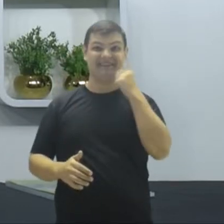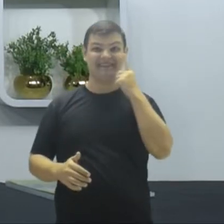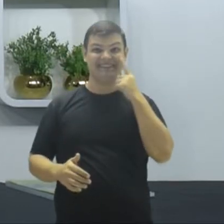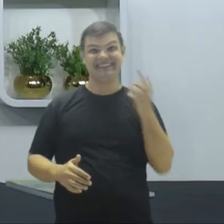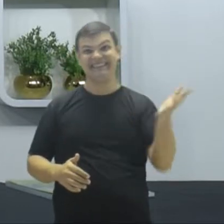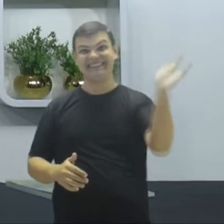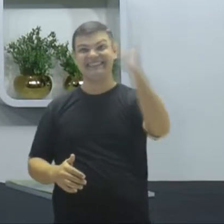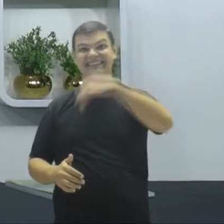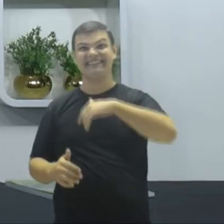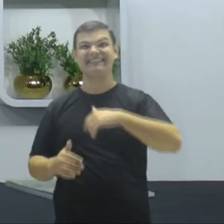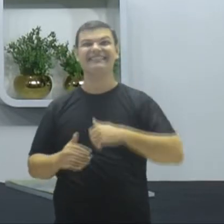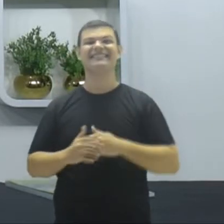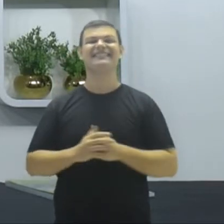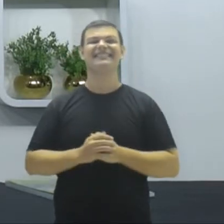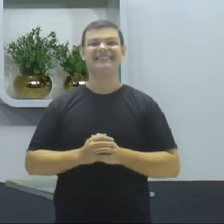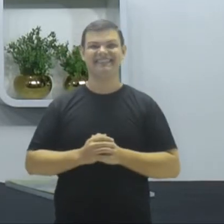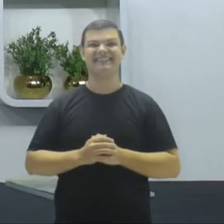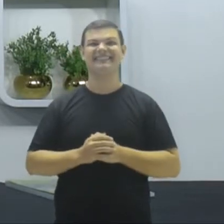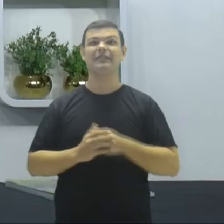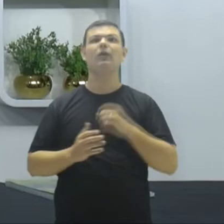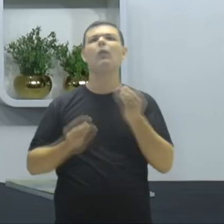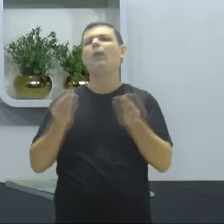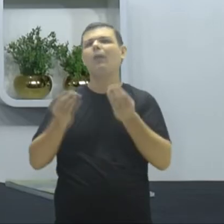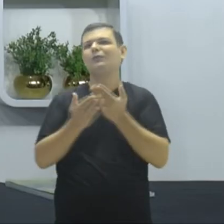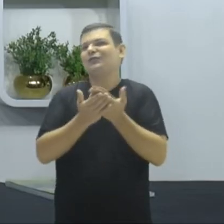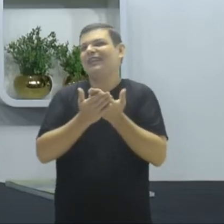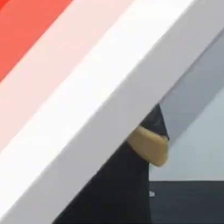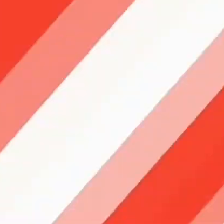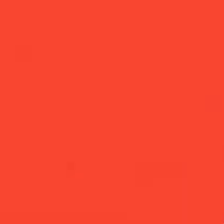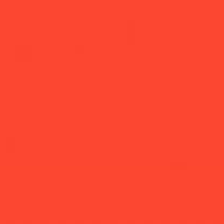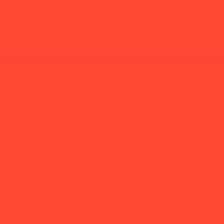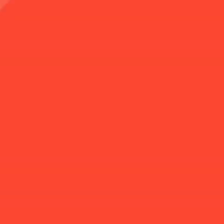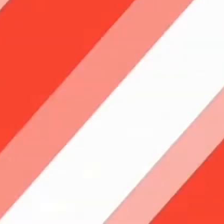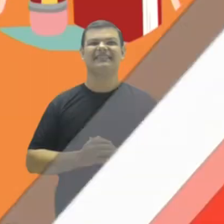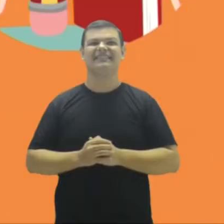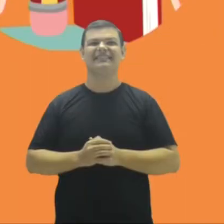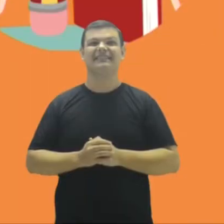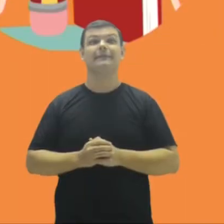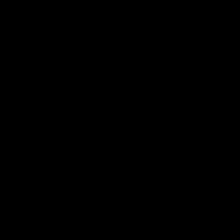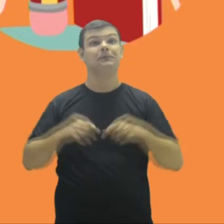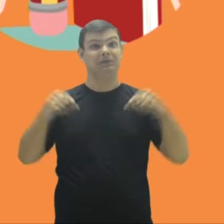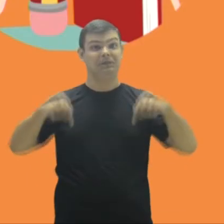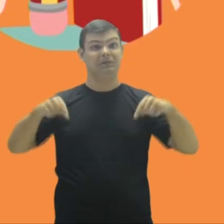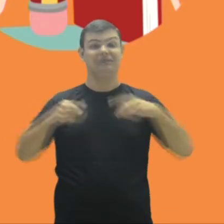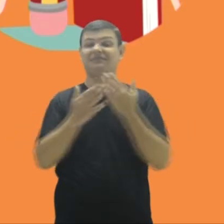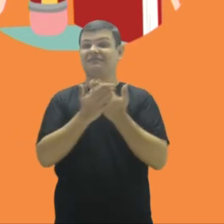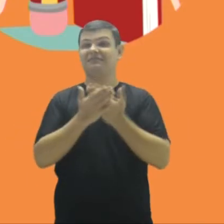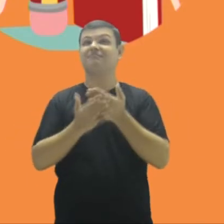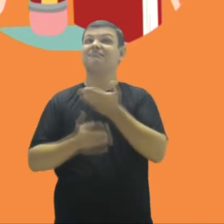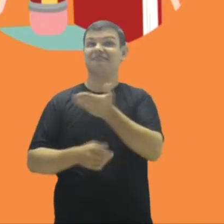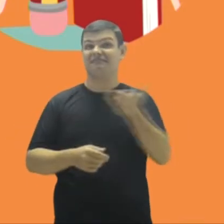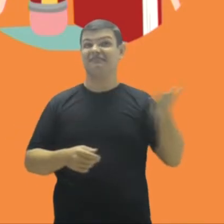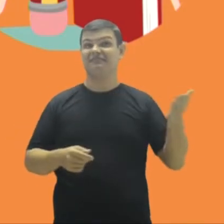acompanhar nas imagens? Acompanhe comigo o que nós vamos estudar hoje. Vamos às imagens. Nesta aula,